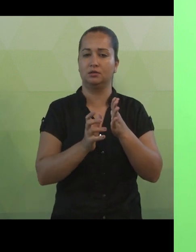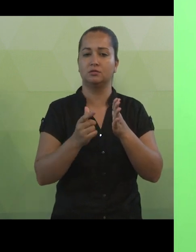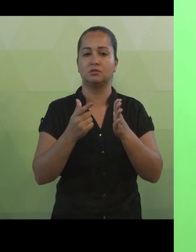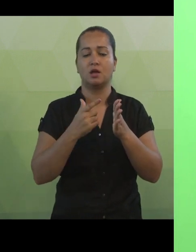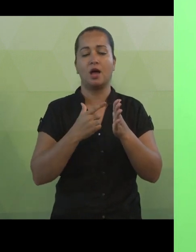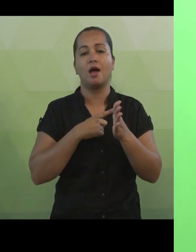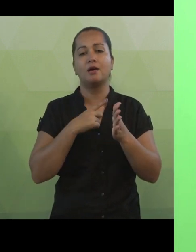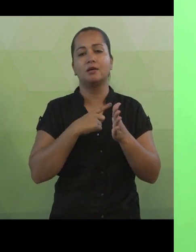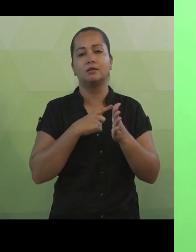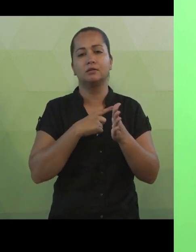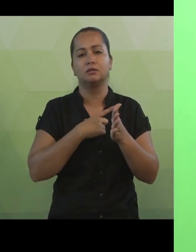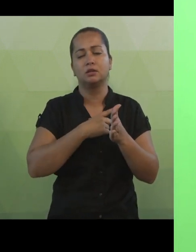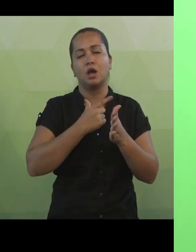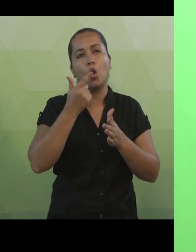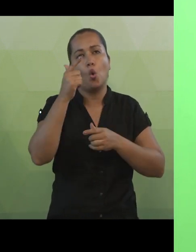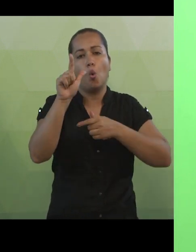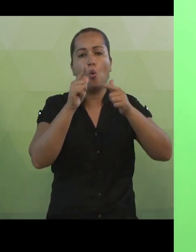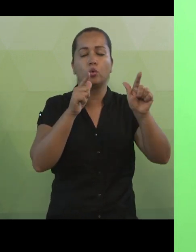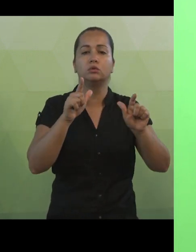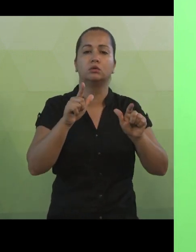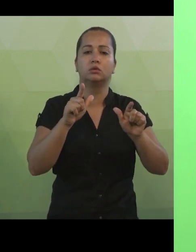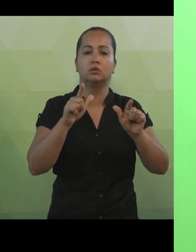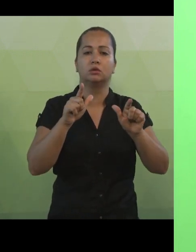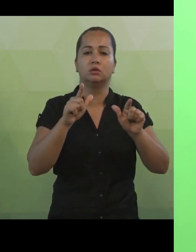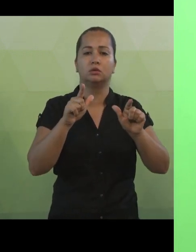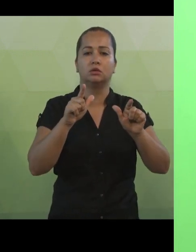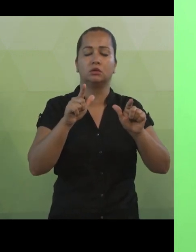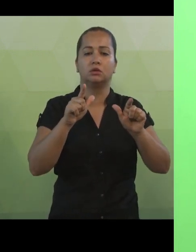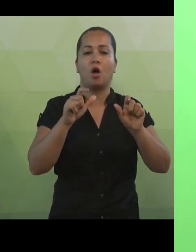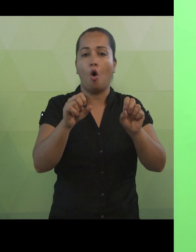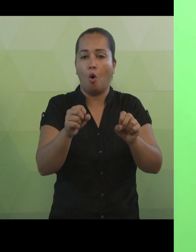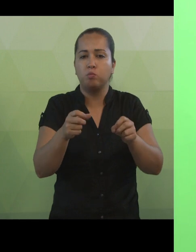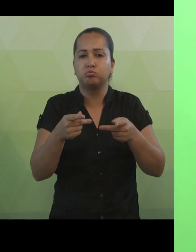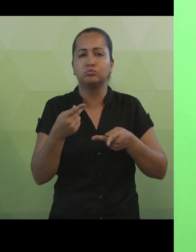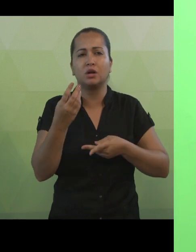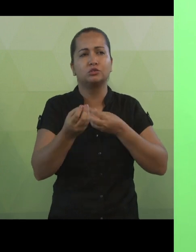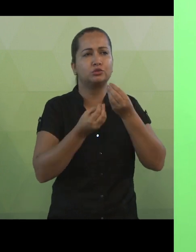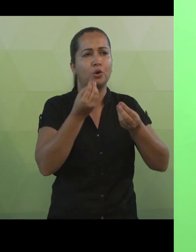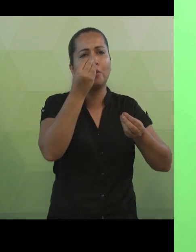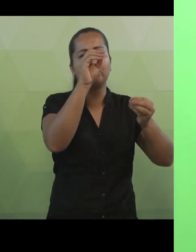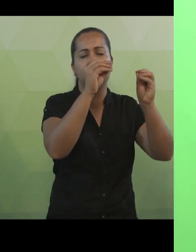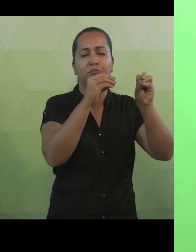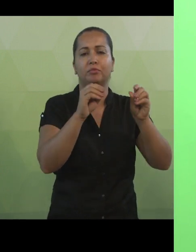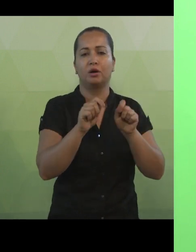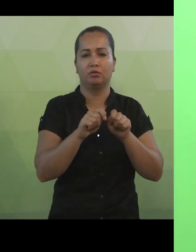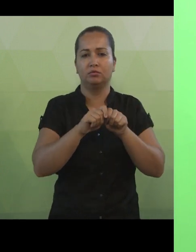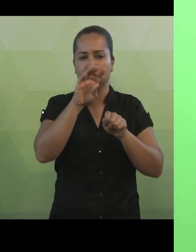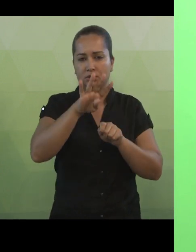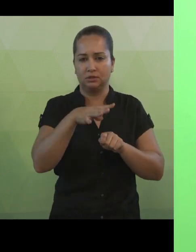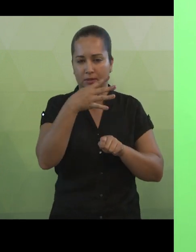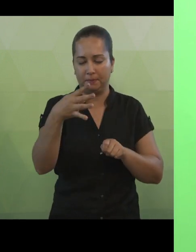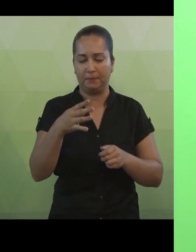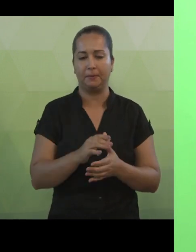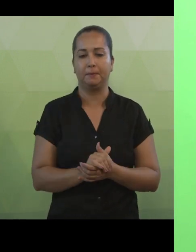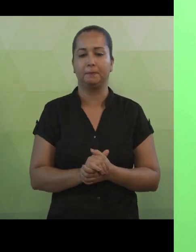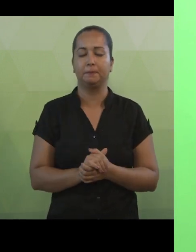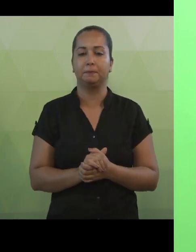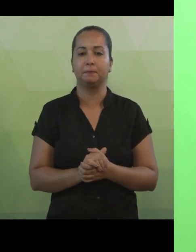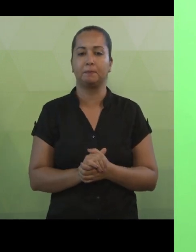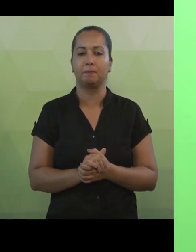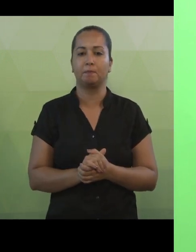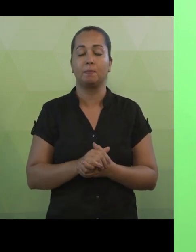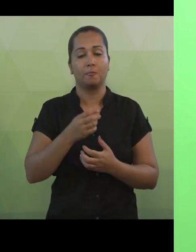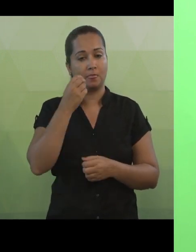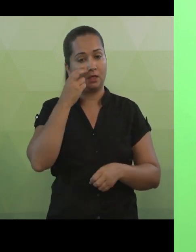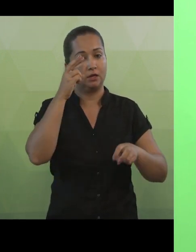de representá-los a partir de tabelas lógicas. Desse modo, diferentemente das tabelas que existem fisicamente no banco de dados,